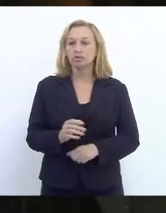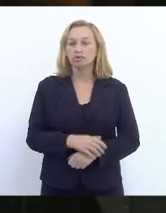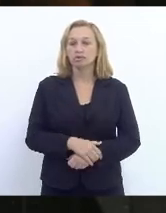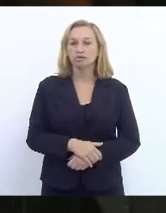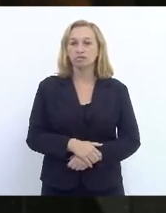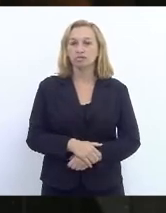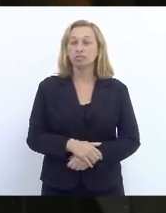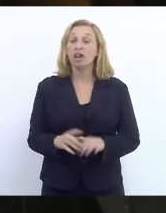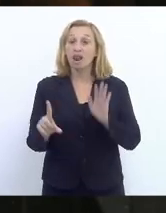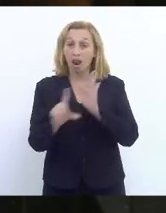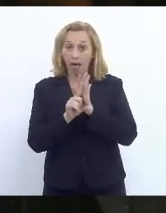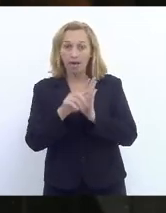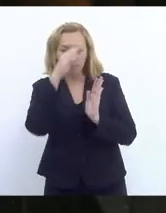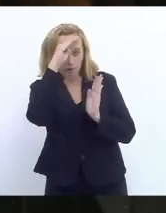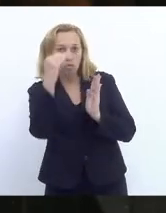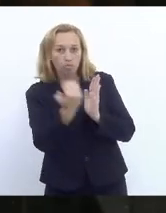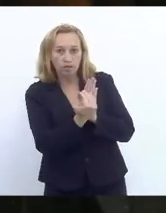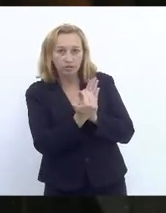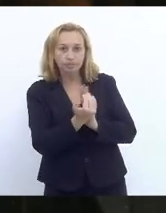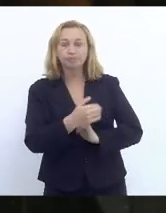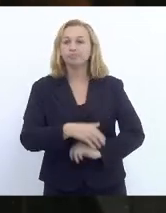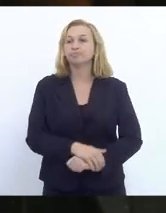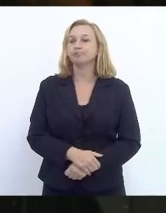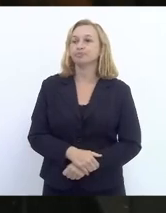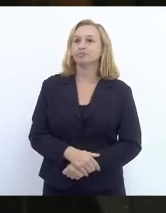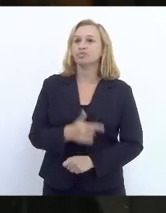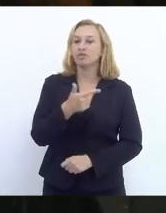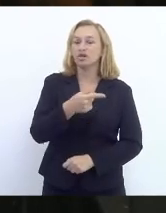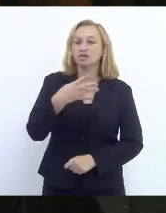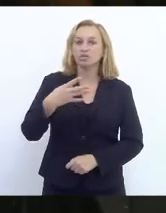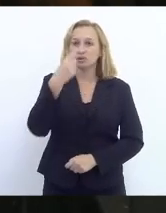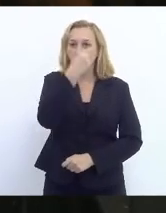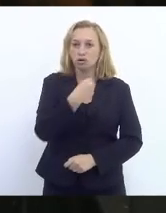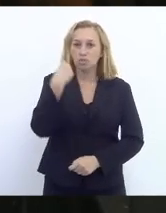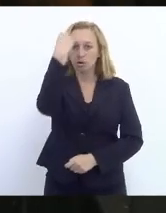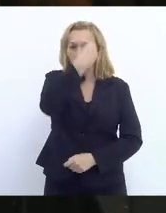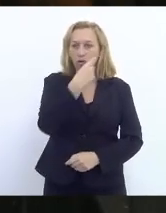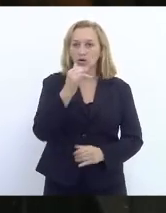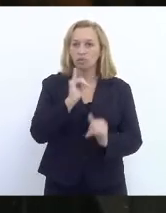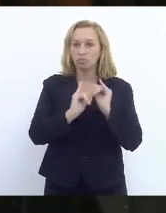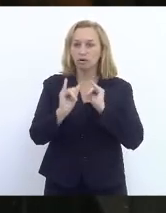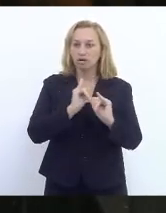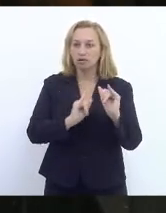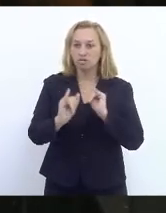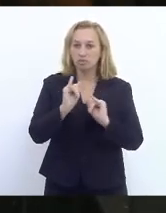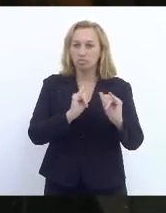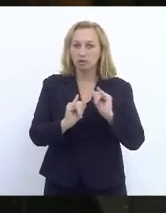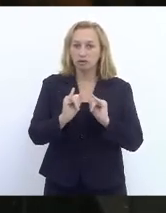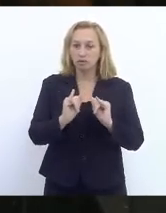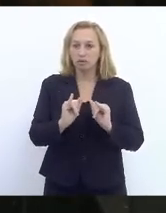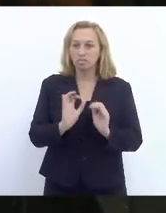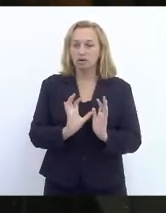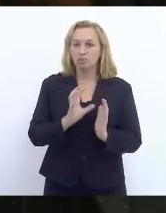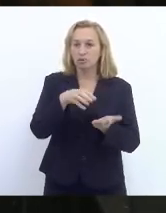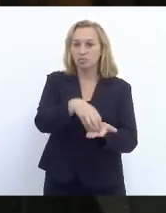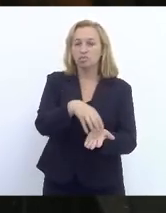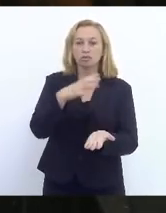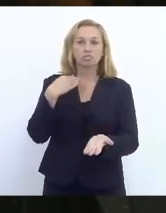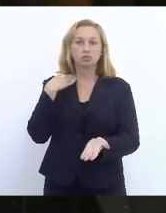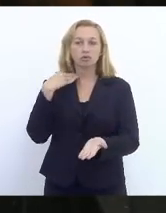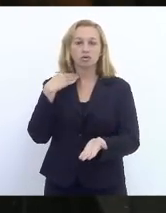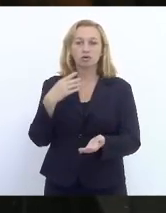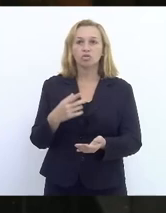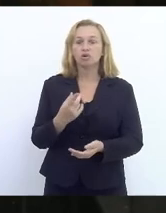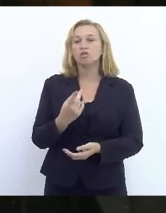Porque veio é para ser cumprida 24 horas para informar a rede bancária que o valor da